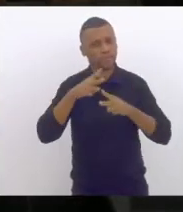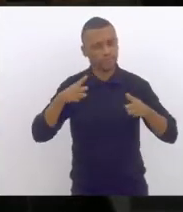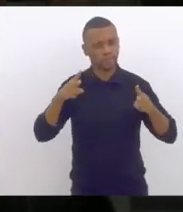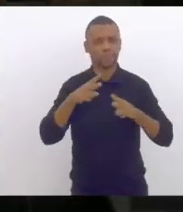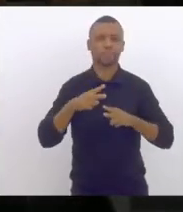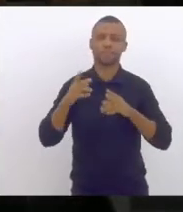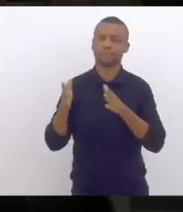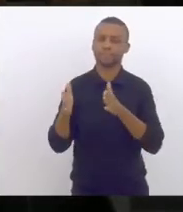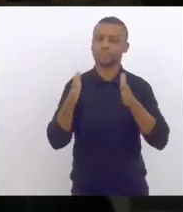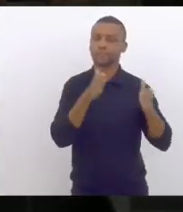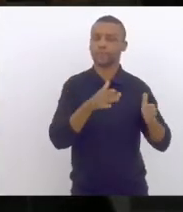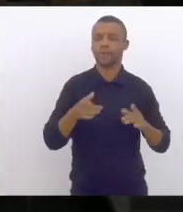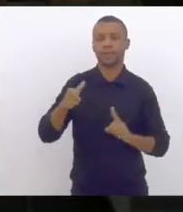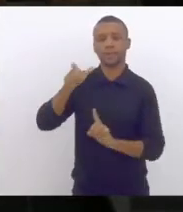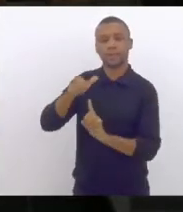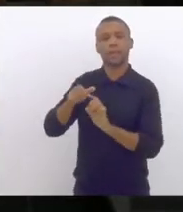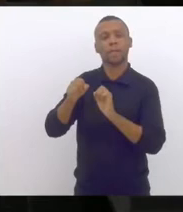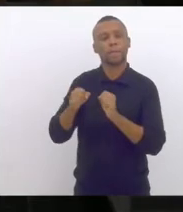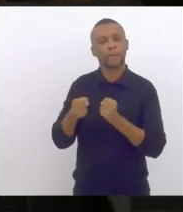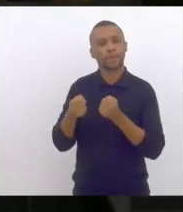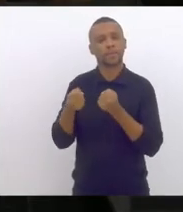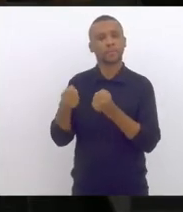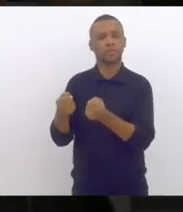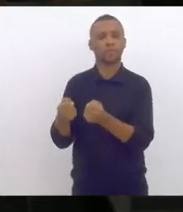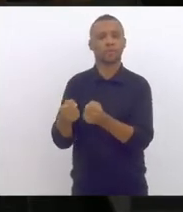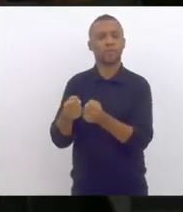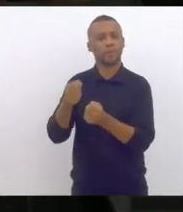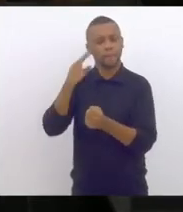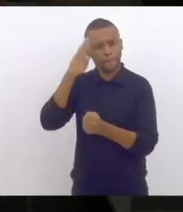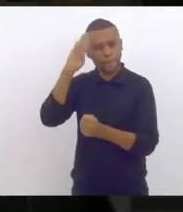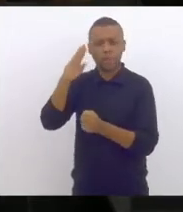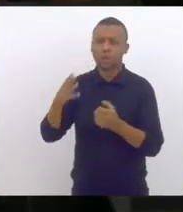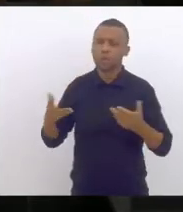E é uma defensora de primeira grandeza,